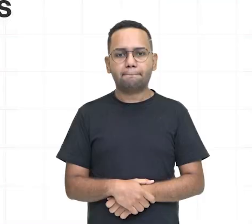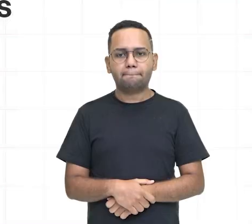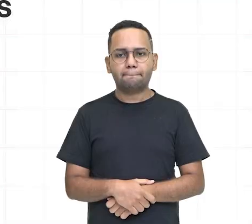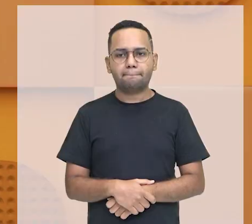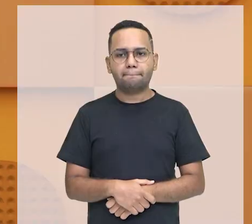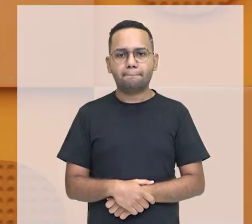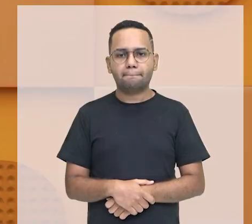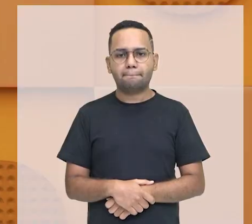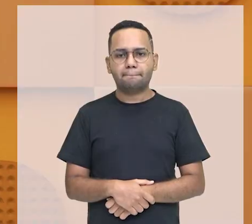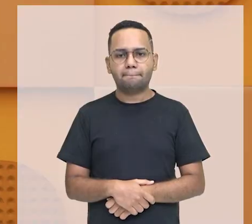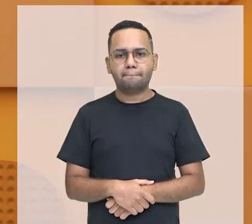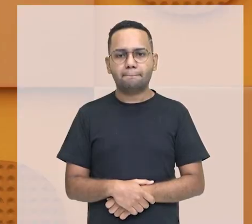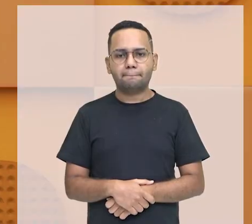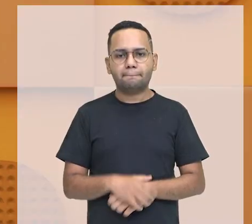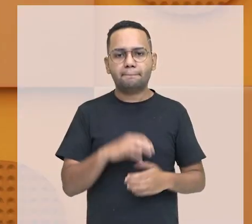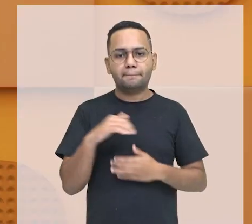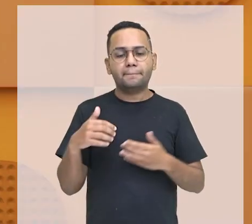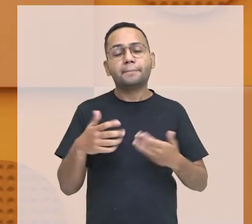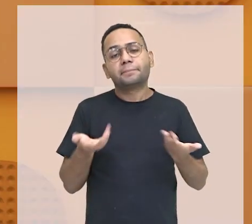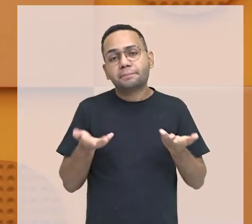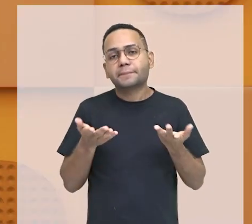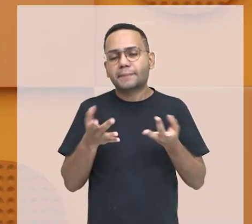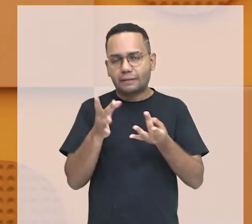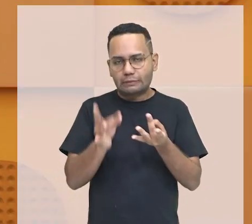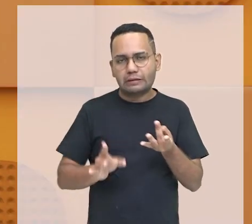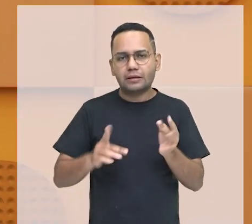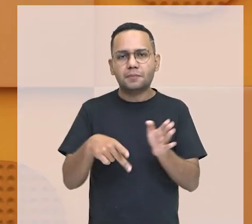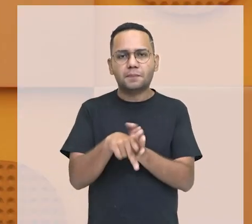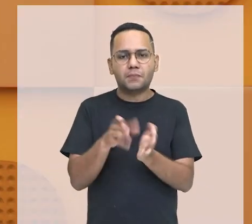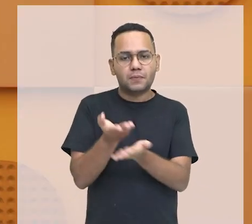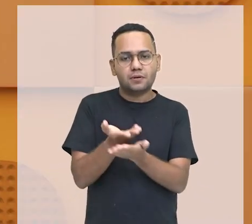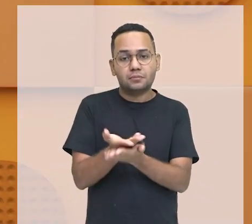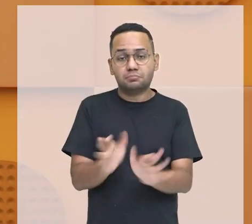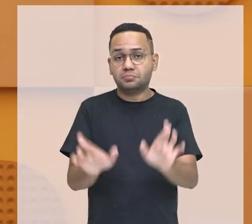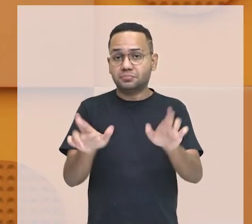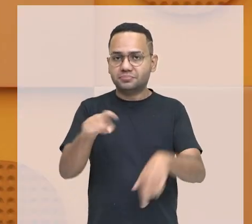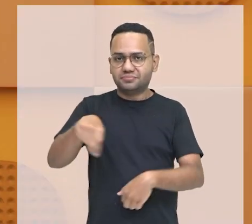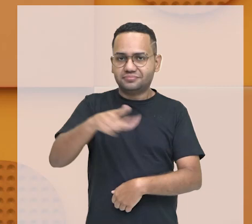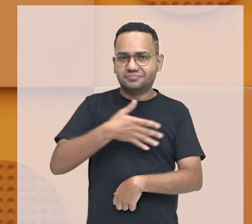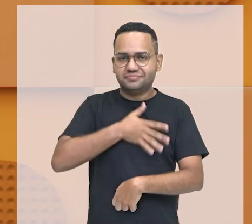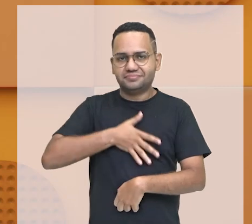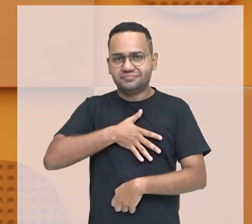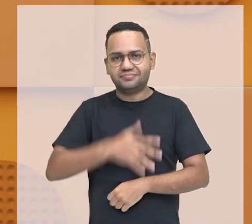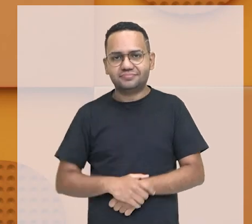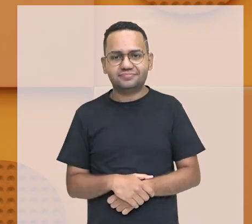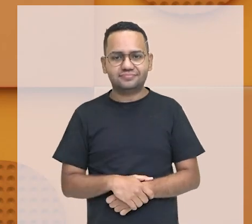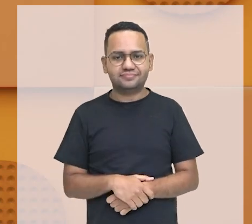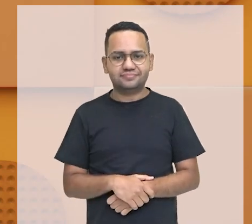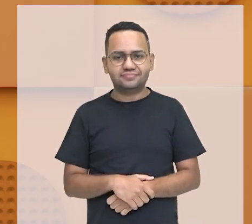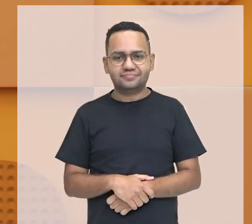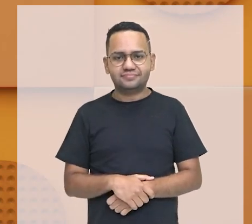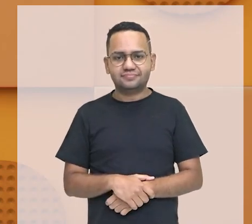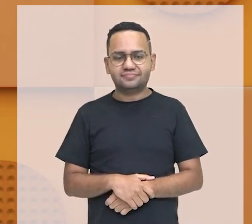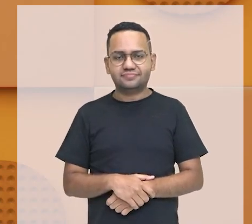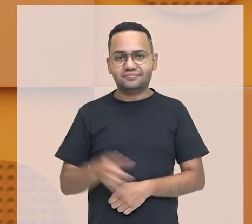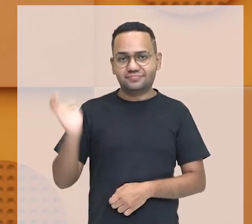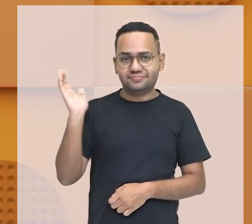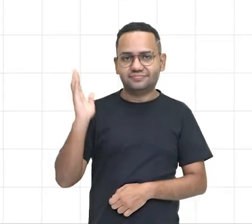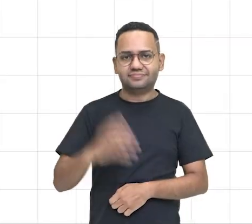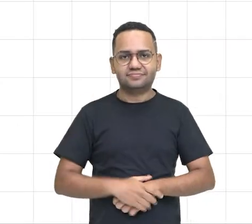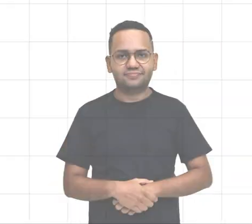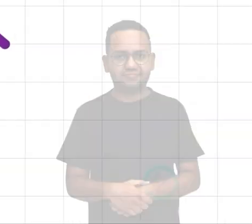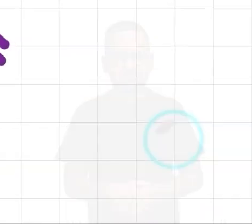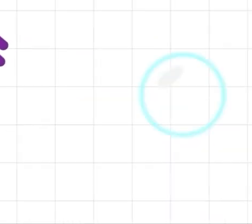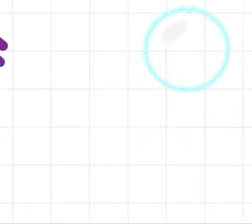bem? Esses aqui foram os últimos detalhes dessa nossa aula. Espero que vocês tenham gostado. A gente se encontra numa próxima.